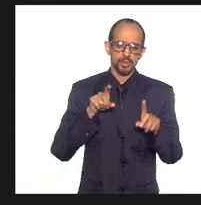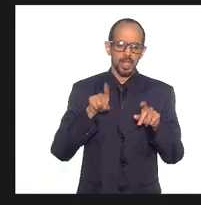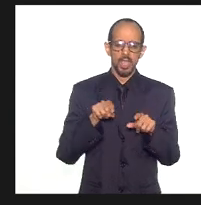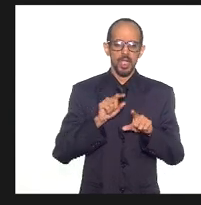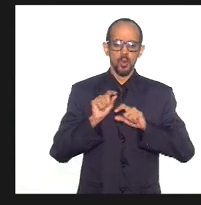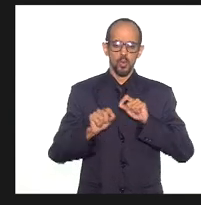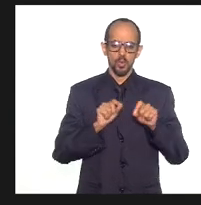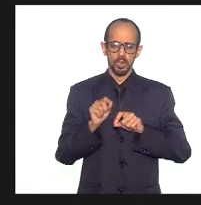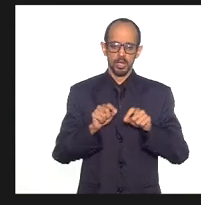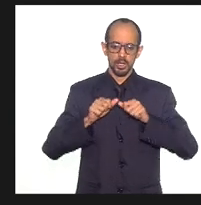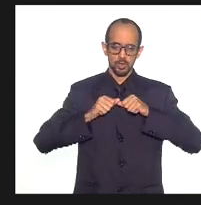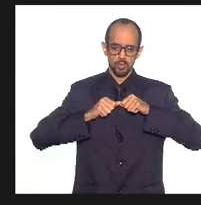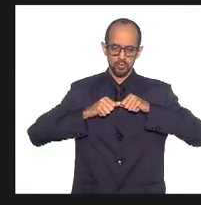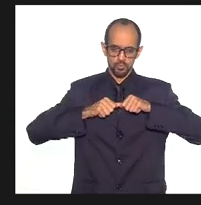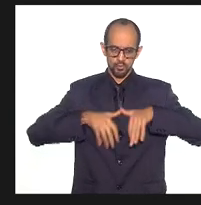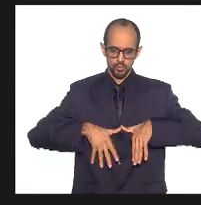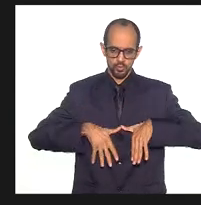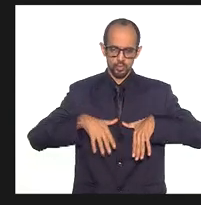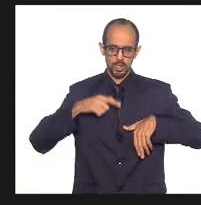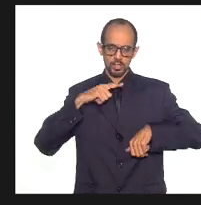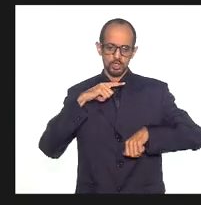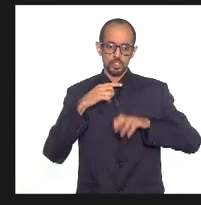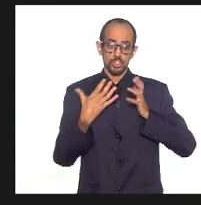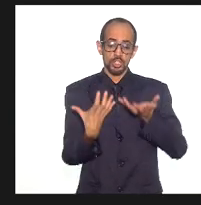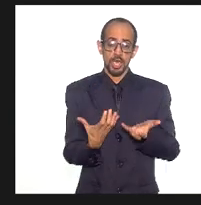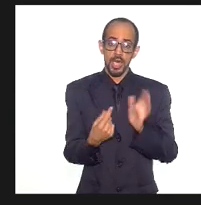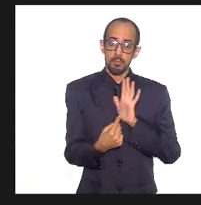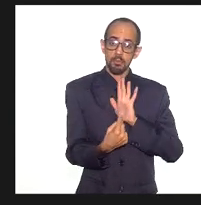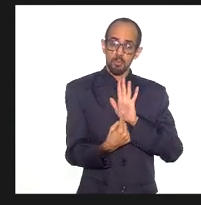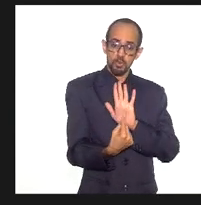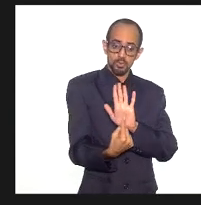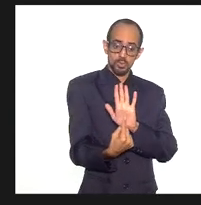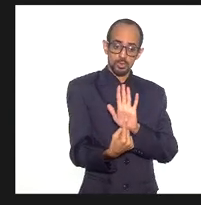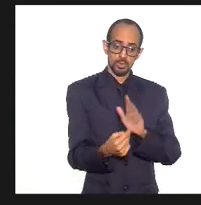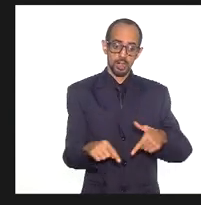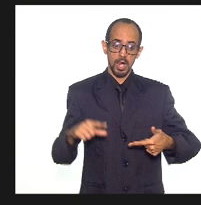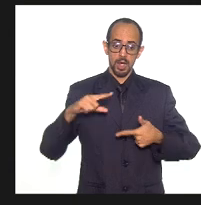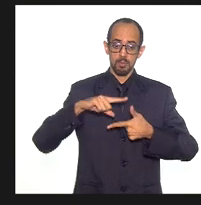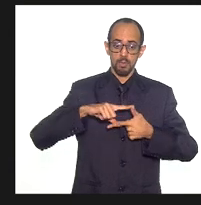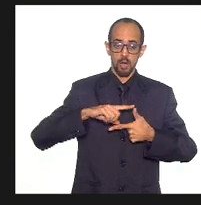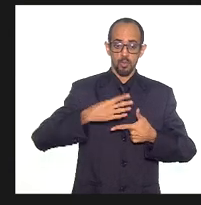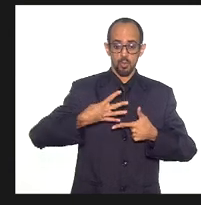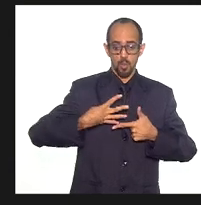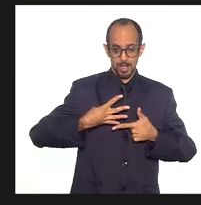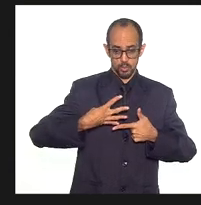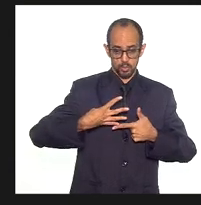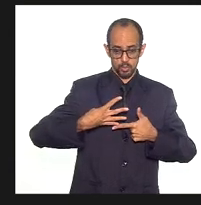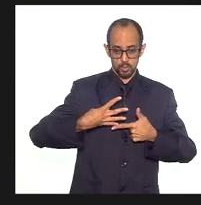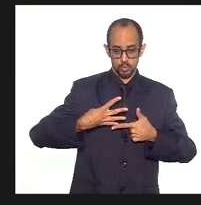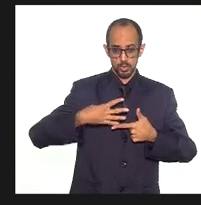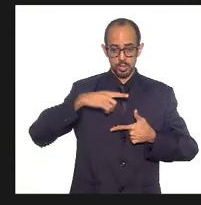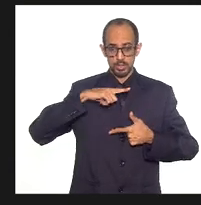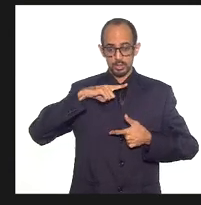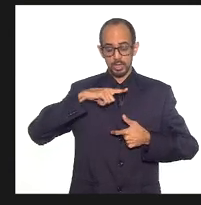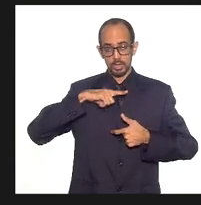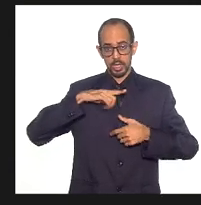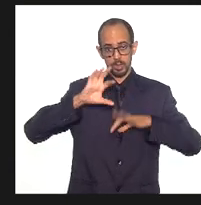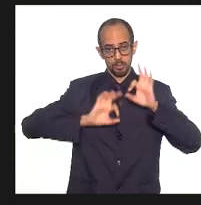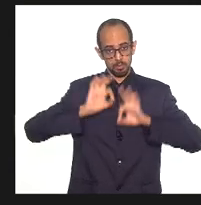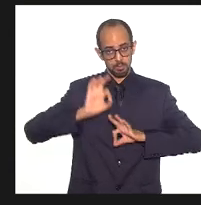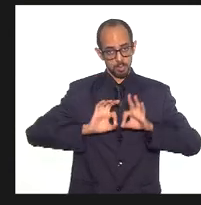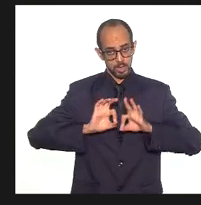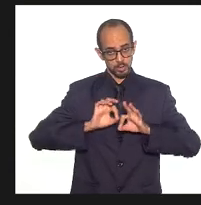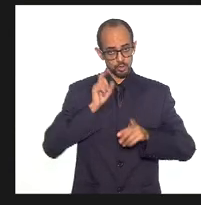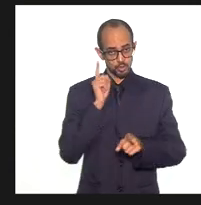fluxo esquemático a gente quer mostrar no bloco 4, ou seja, você tem um plano de avaliação de